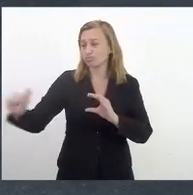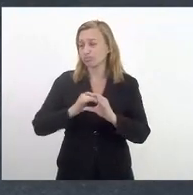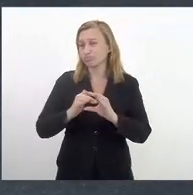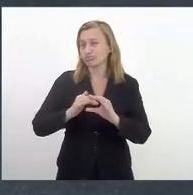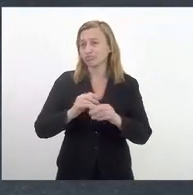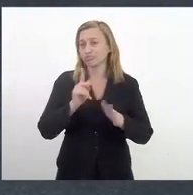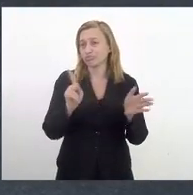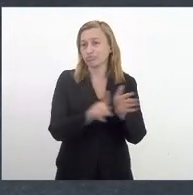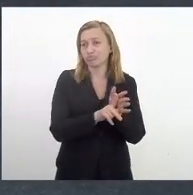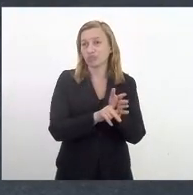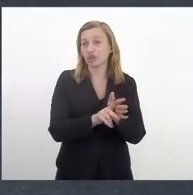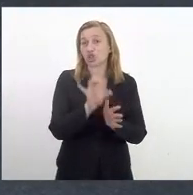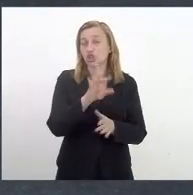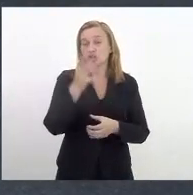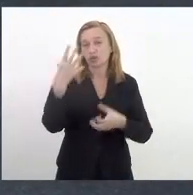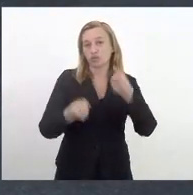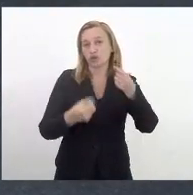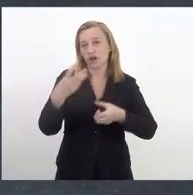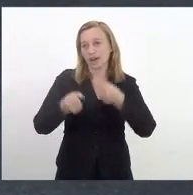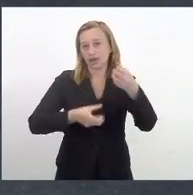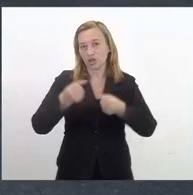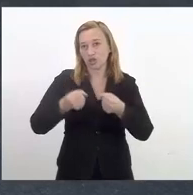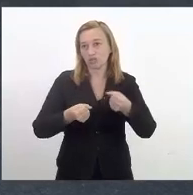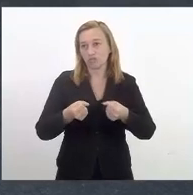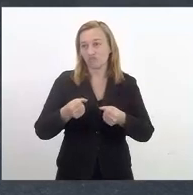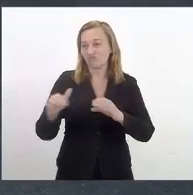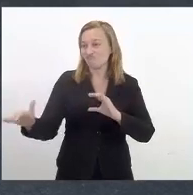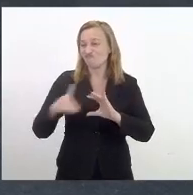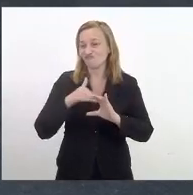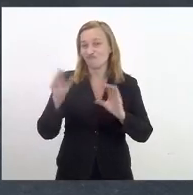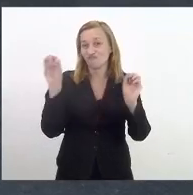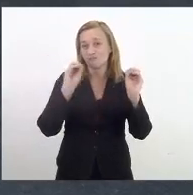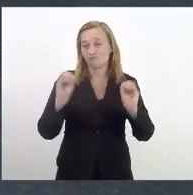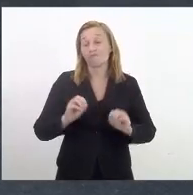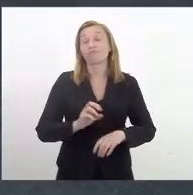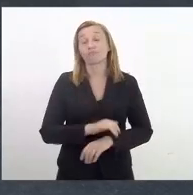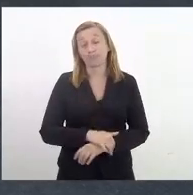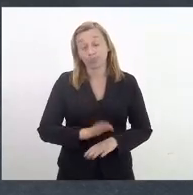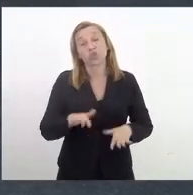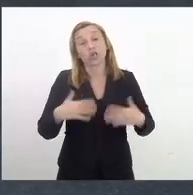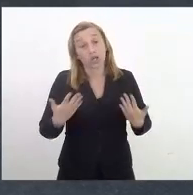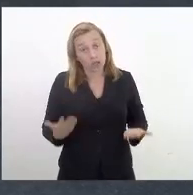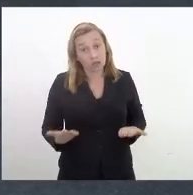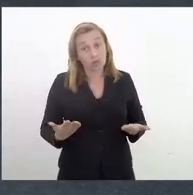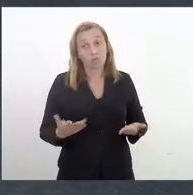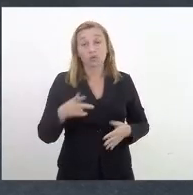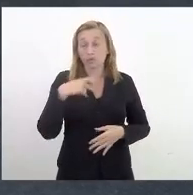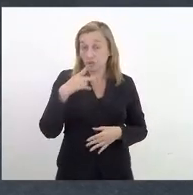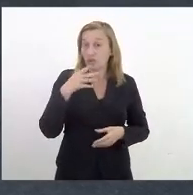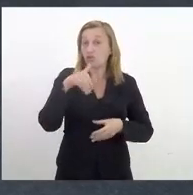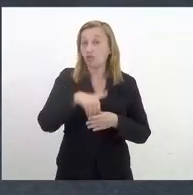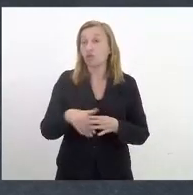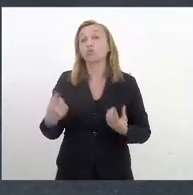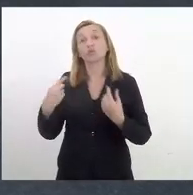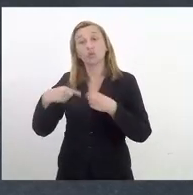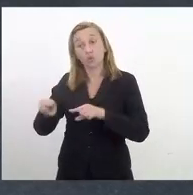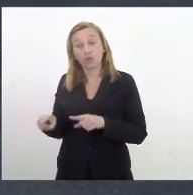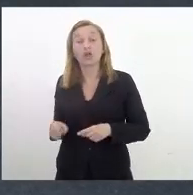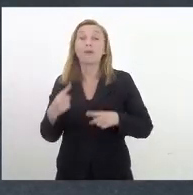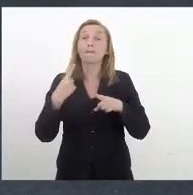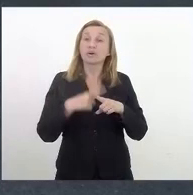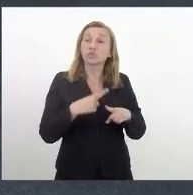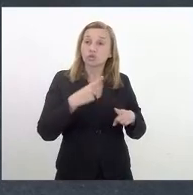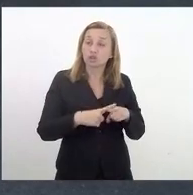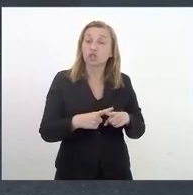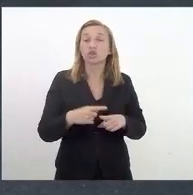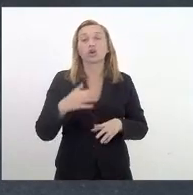projeto de lei só sobre o leite e não enviou então quando eu digo da divergência É